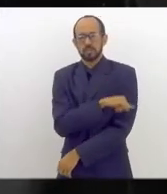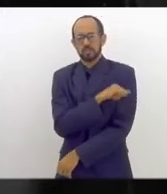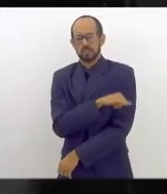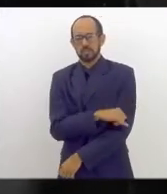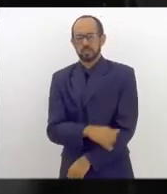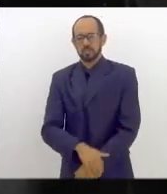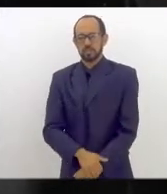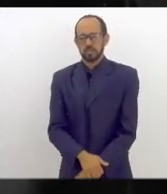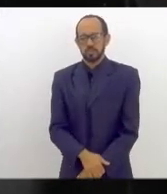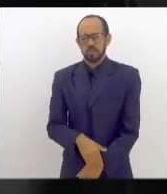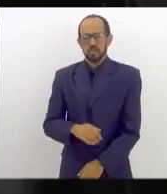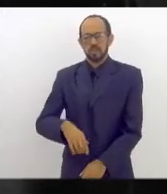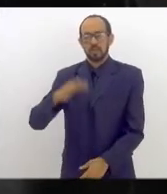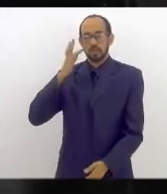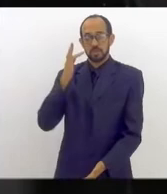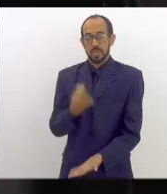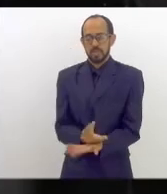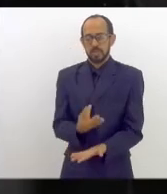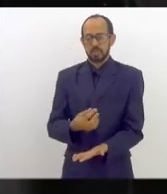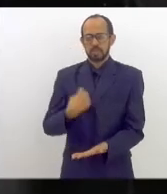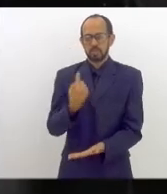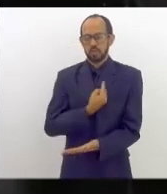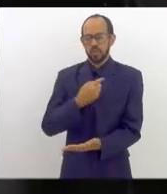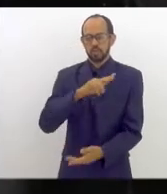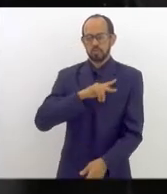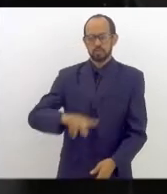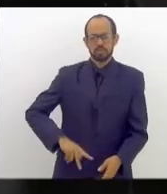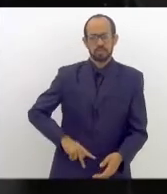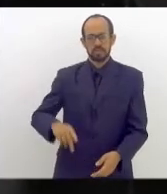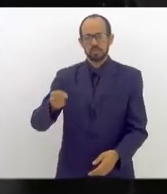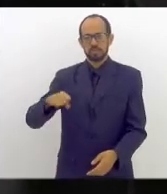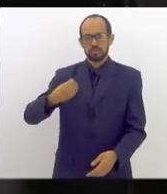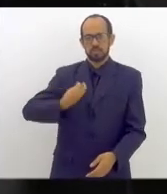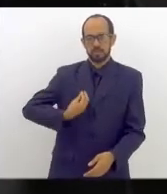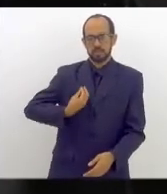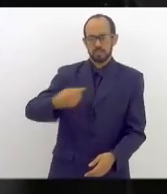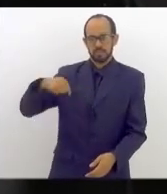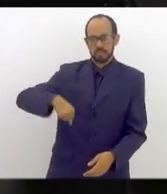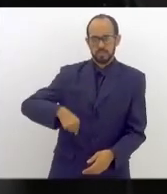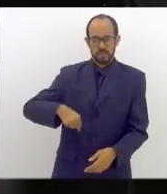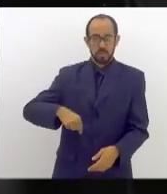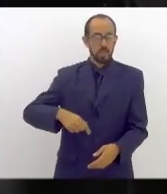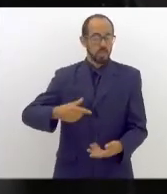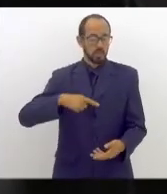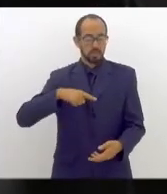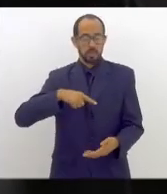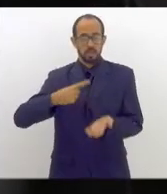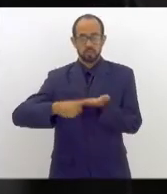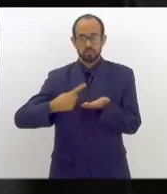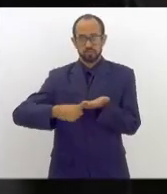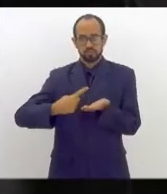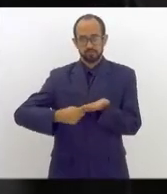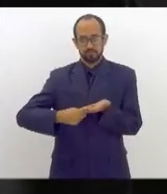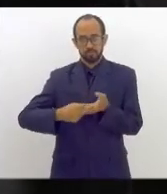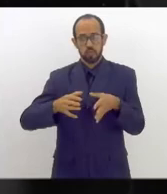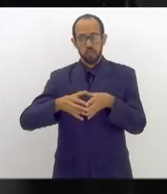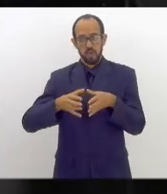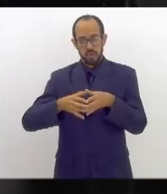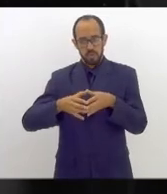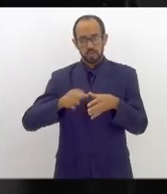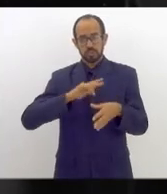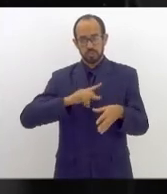e eu tenho certeza que o nosso Presidente estivesse aqui ele tá em compromissos no colégio de Presidente